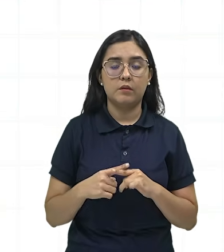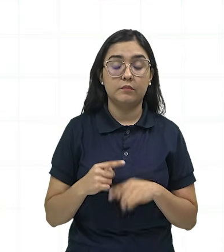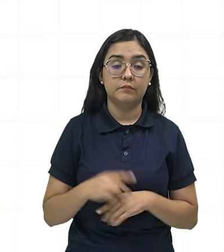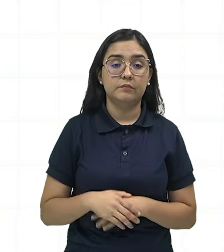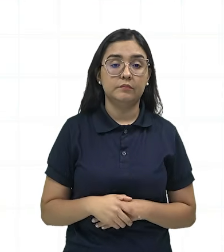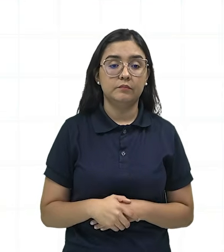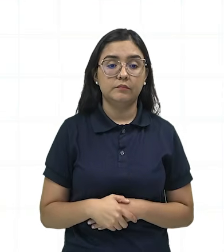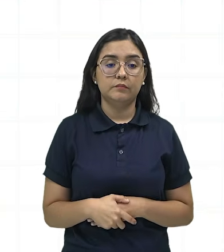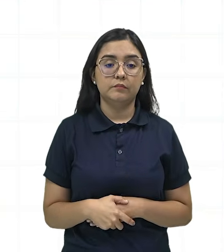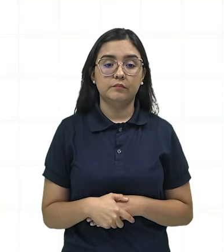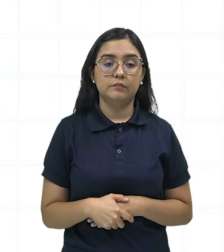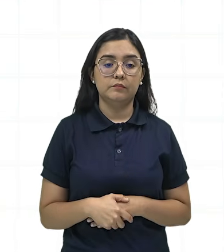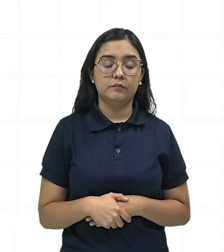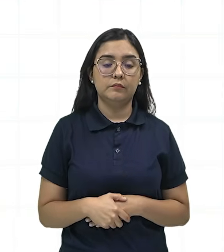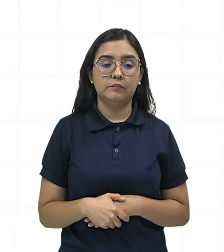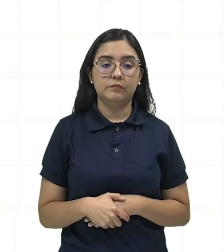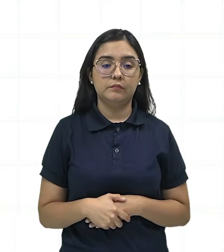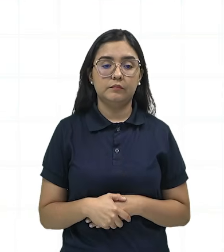assassinada.